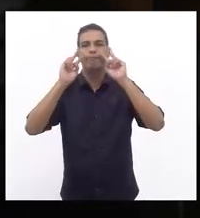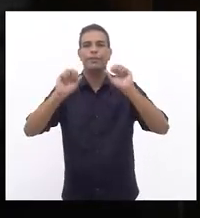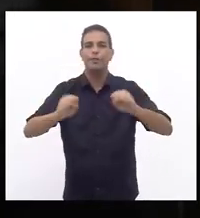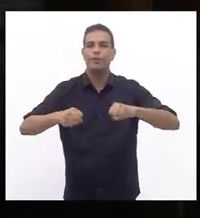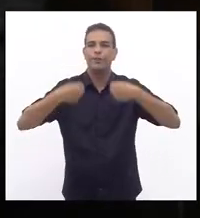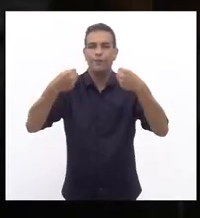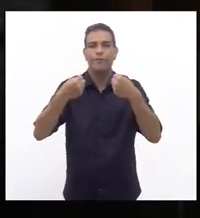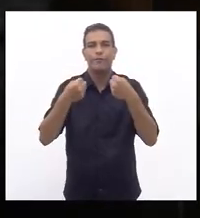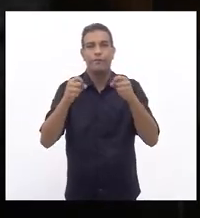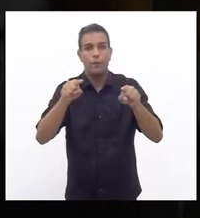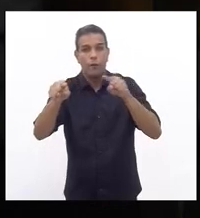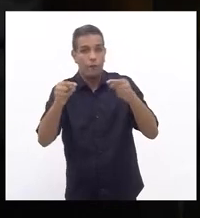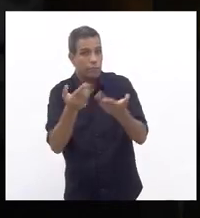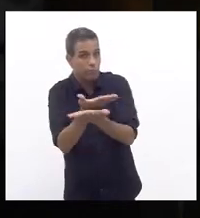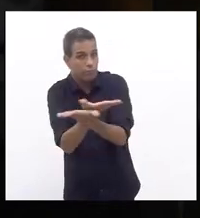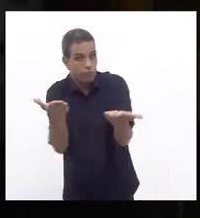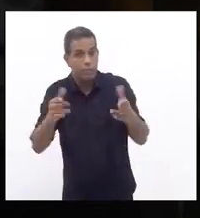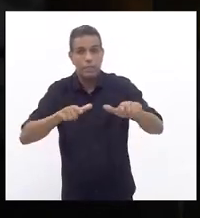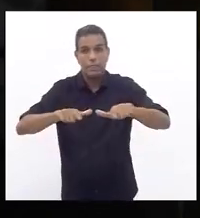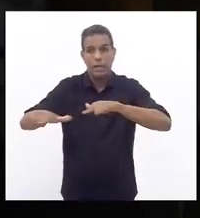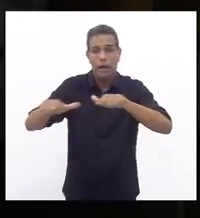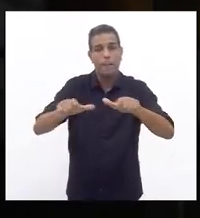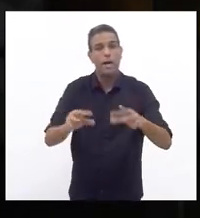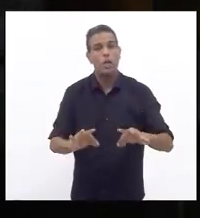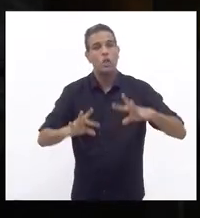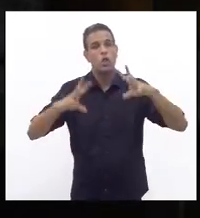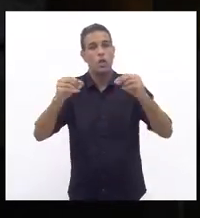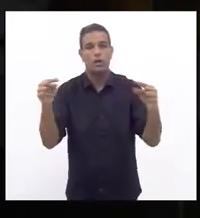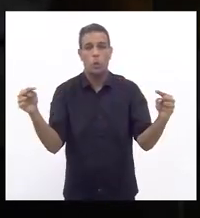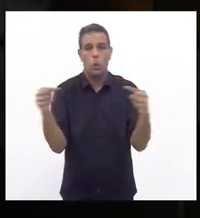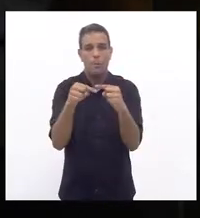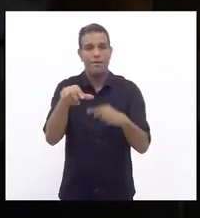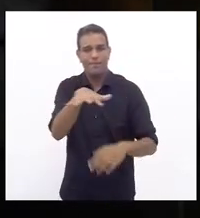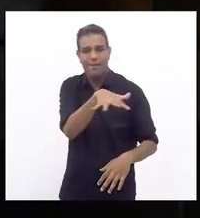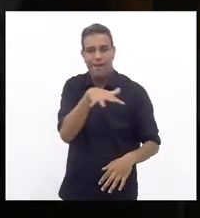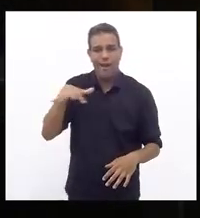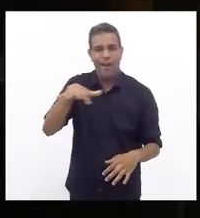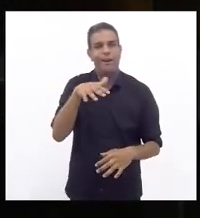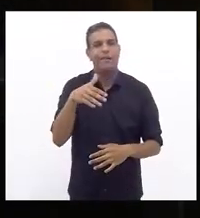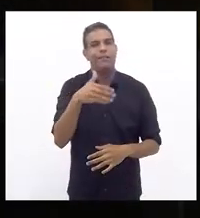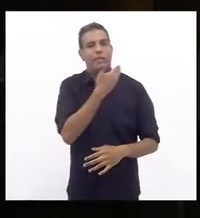que são vocês, trabalhadores e trabalhadoras desta empresa,